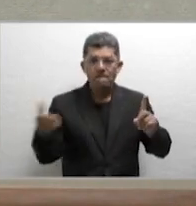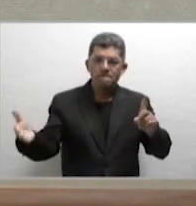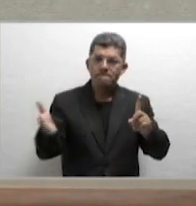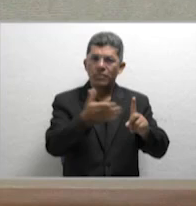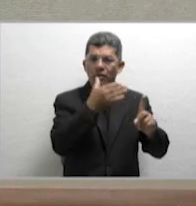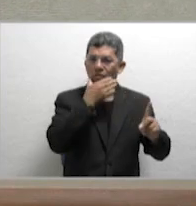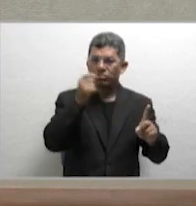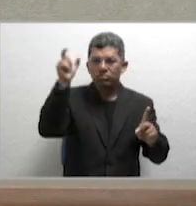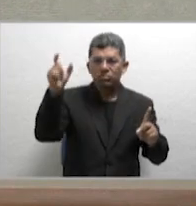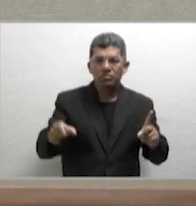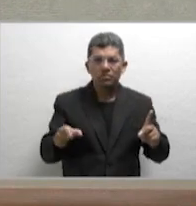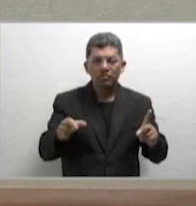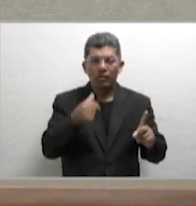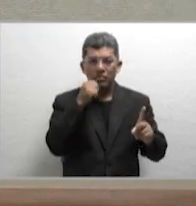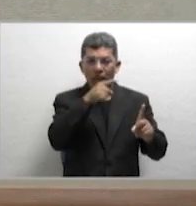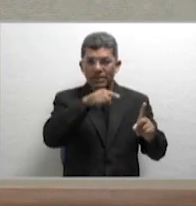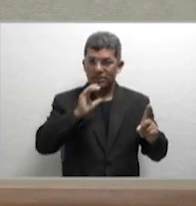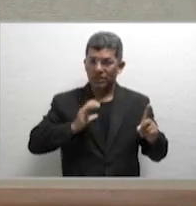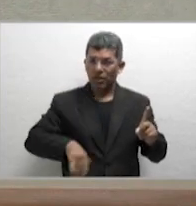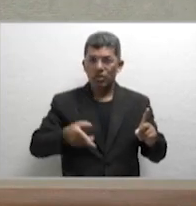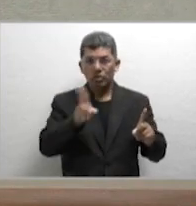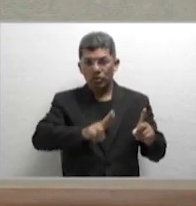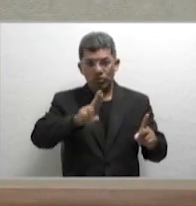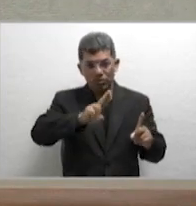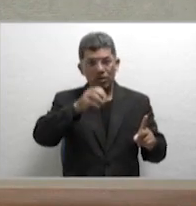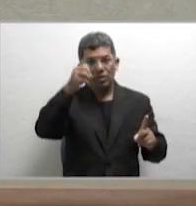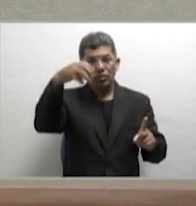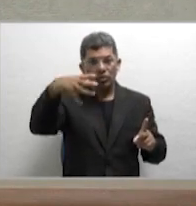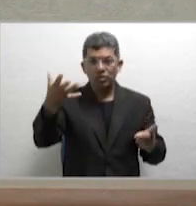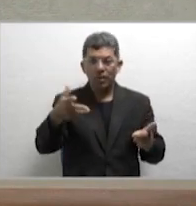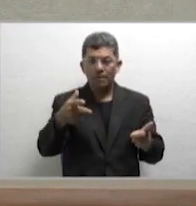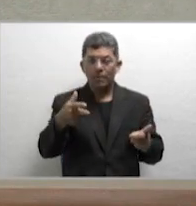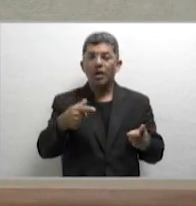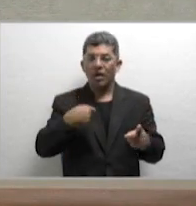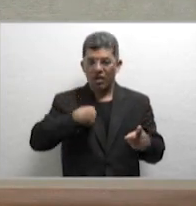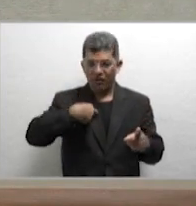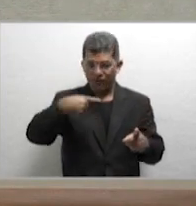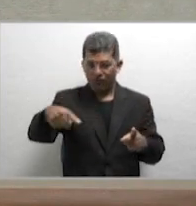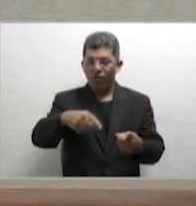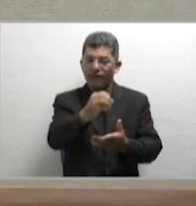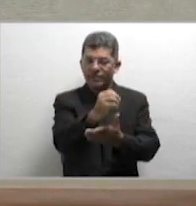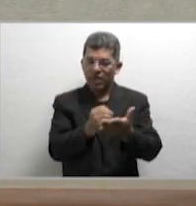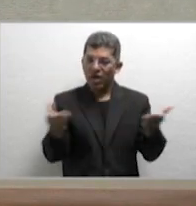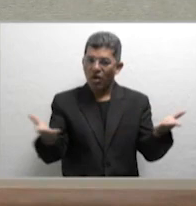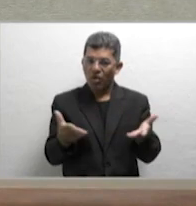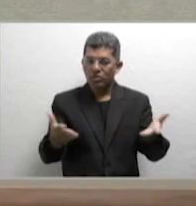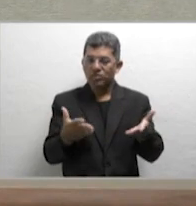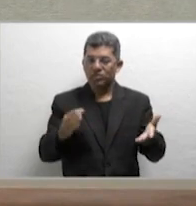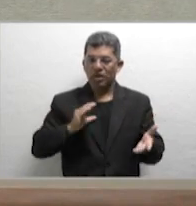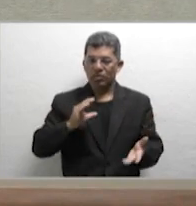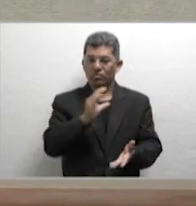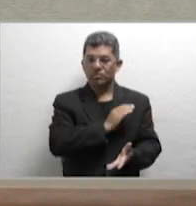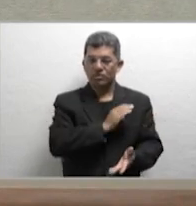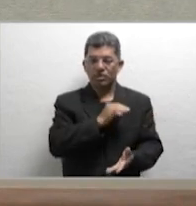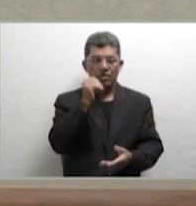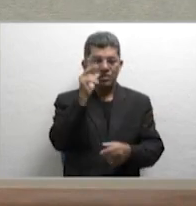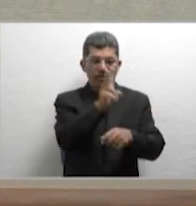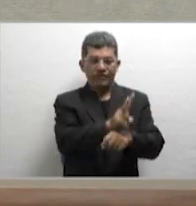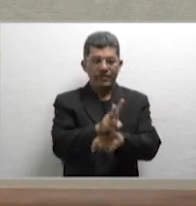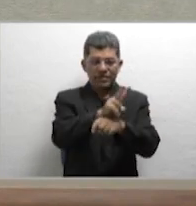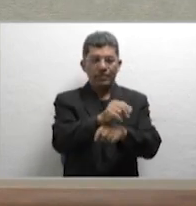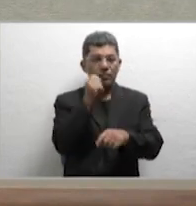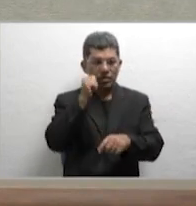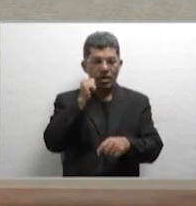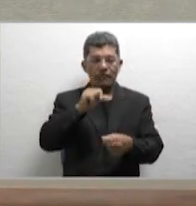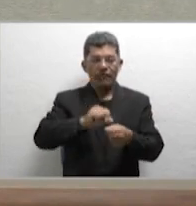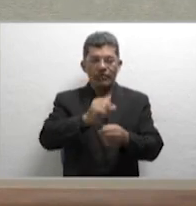tapa, uma mulher cidadã, uma mulher consumidora. Inclusive, vou oficiar hoje a denúncia na Comissão de Defesa das Mulheres